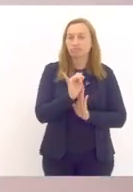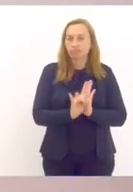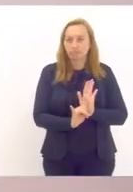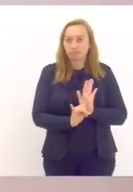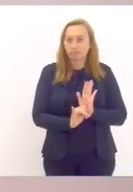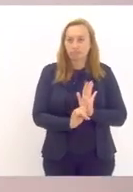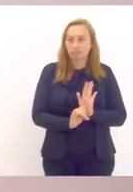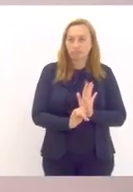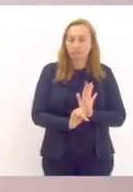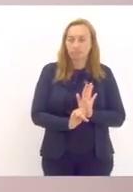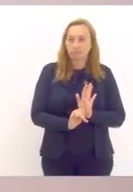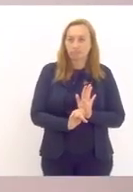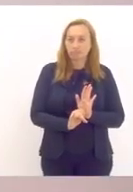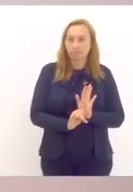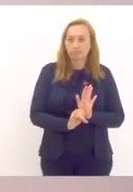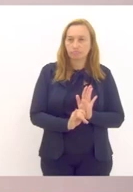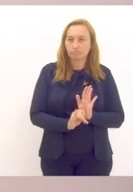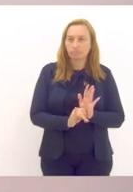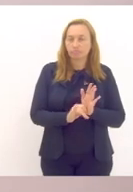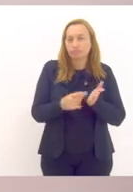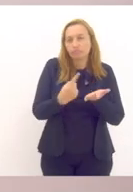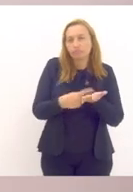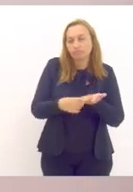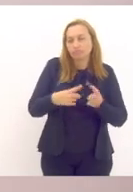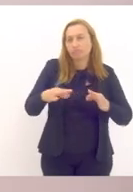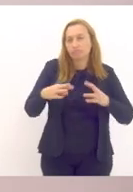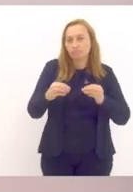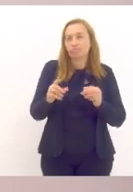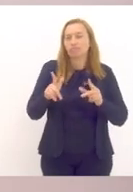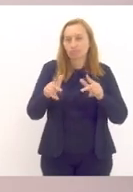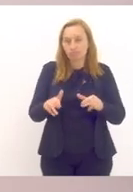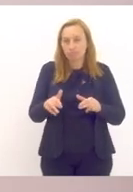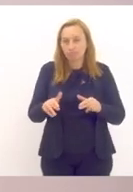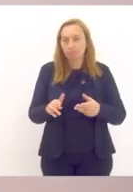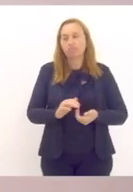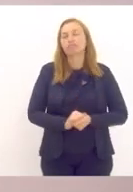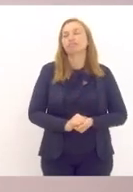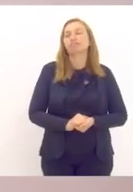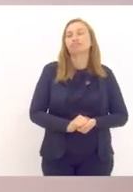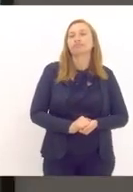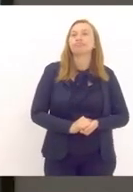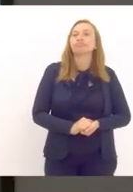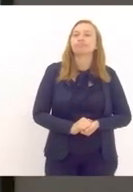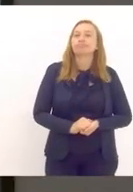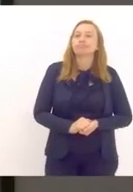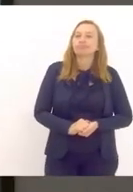uma apresentação e vocês não encontrarem nos relatórios a expressão daquilo que está sendo apresentado.